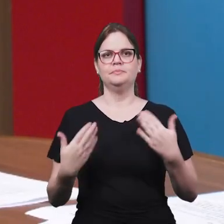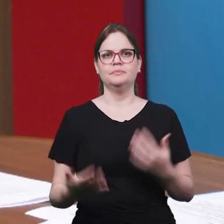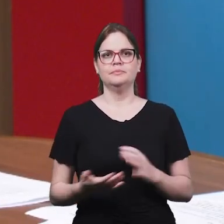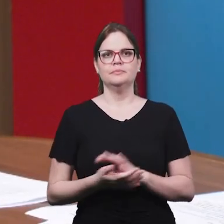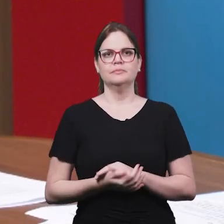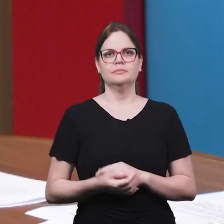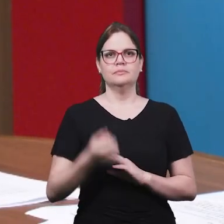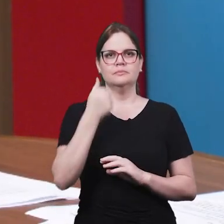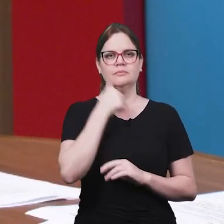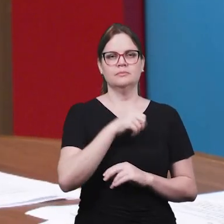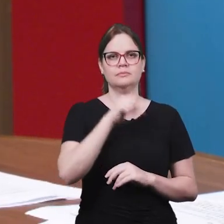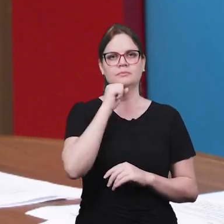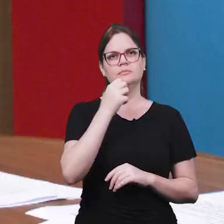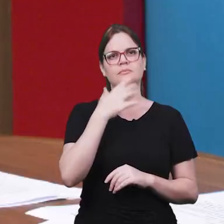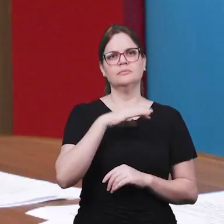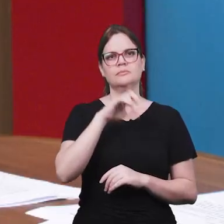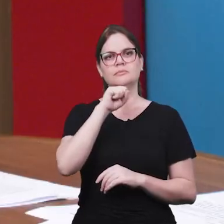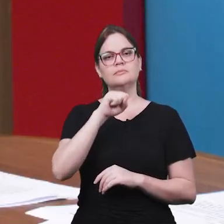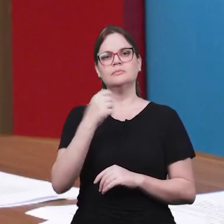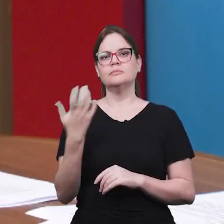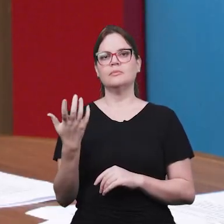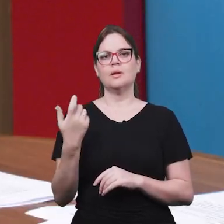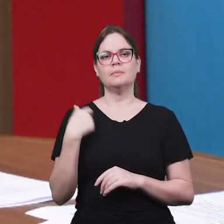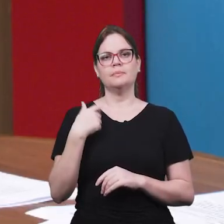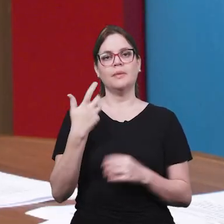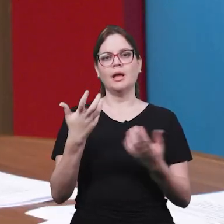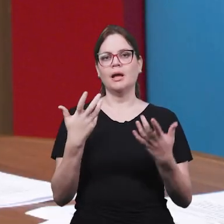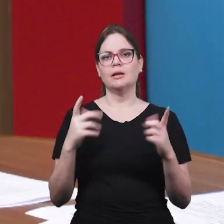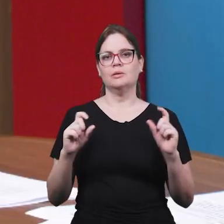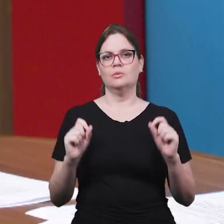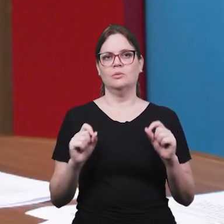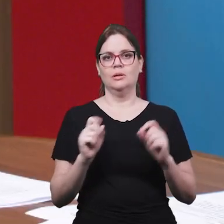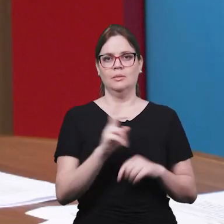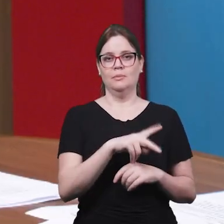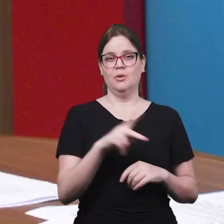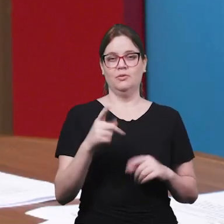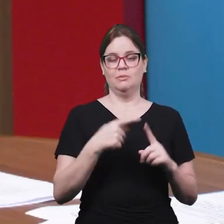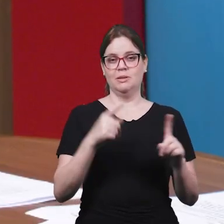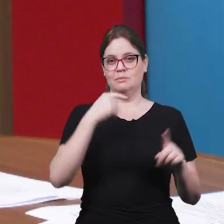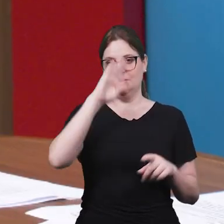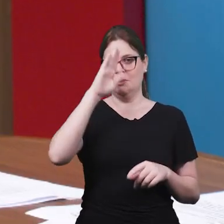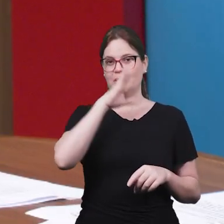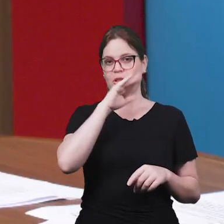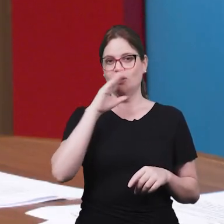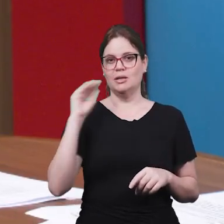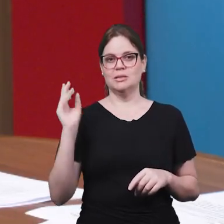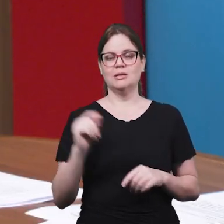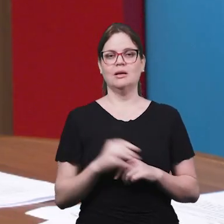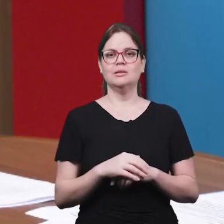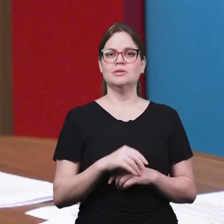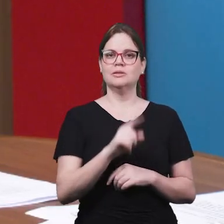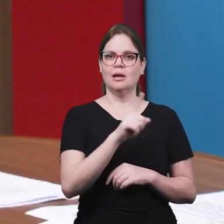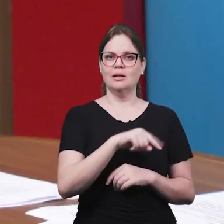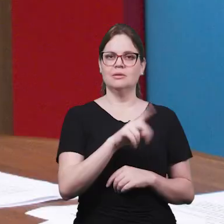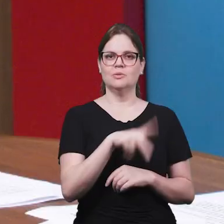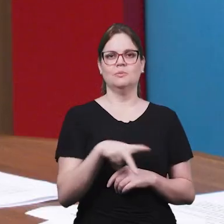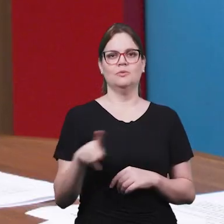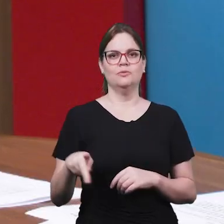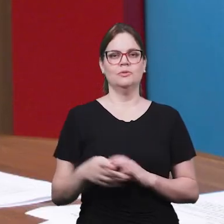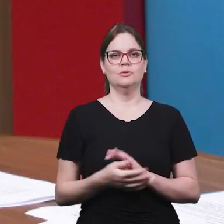pais esperam, né, que os professores, especialmente de adolescentes, né, à frente da